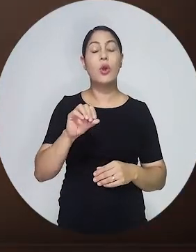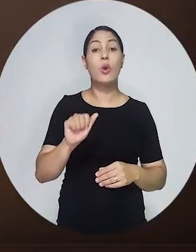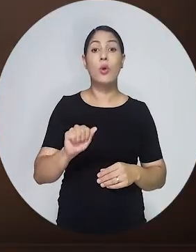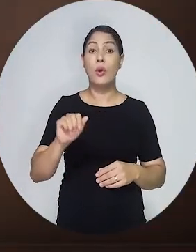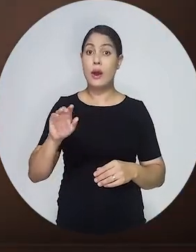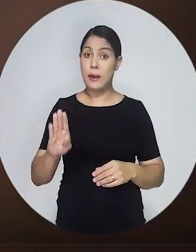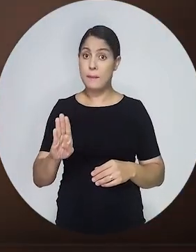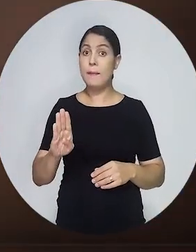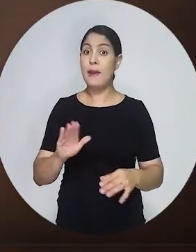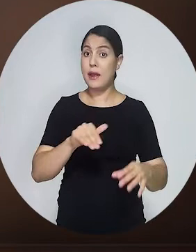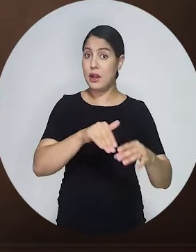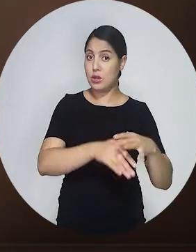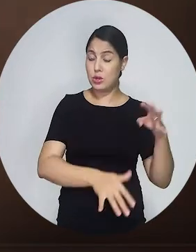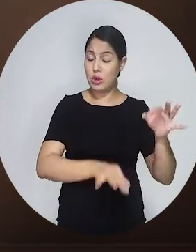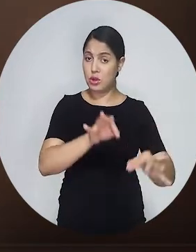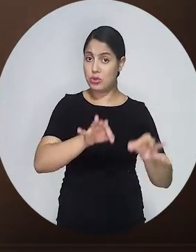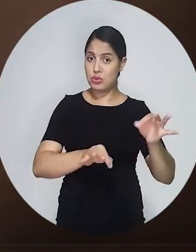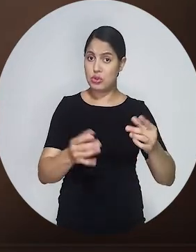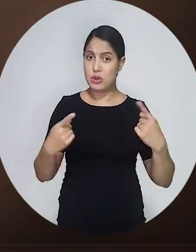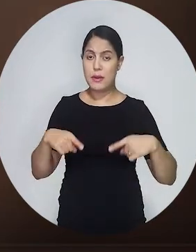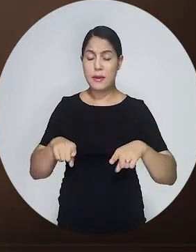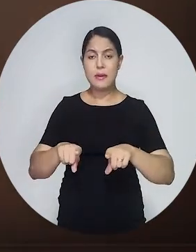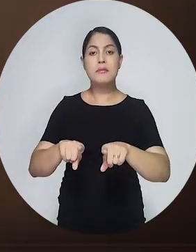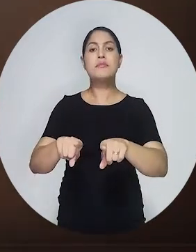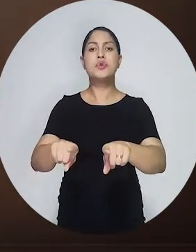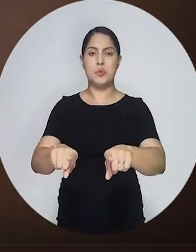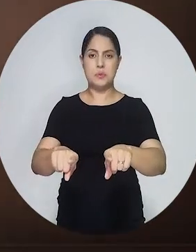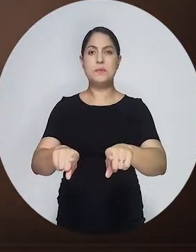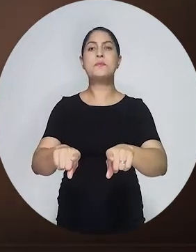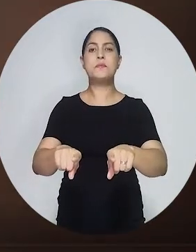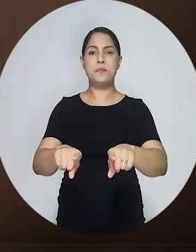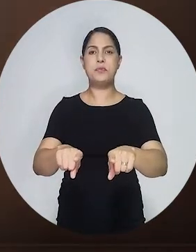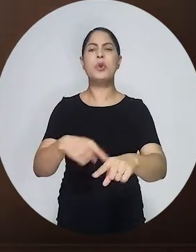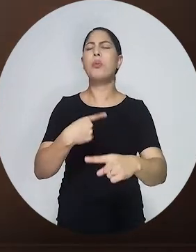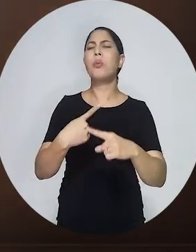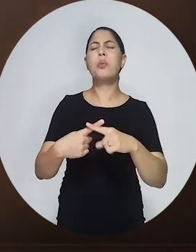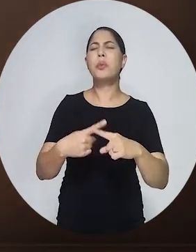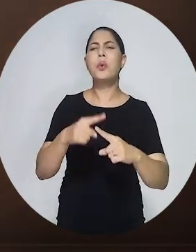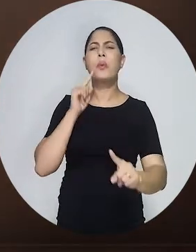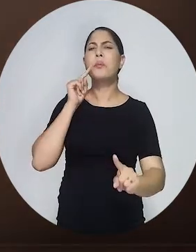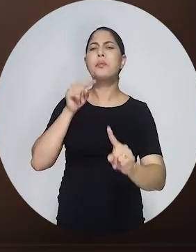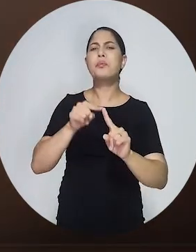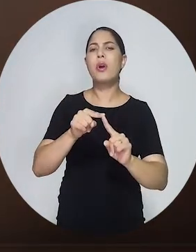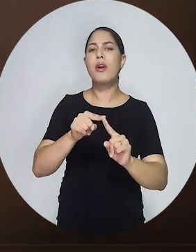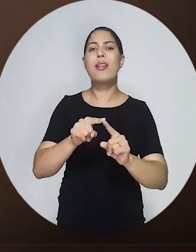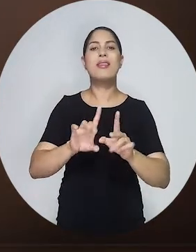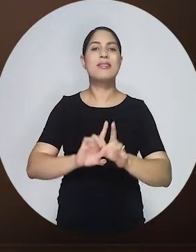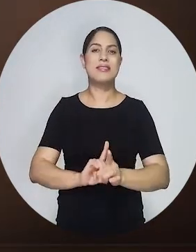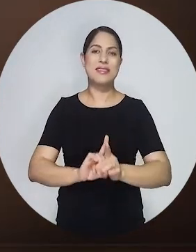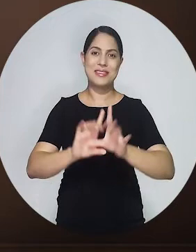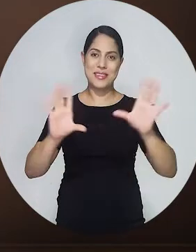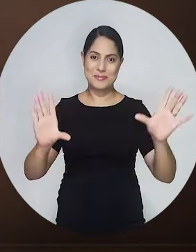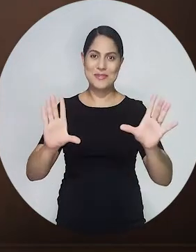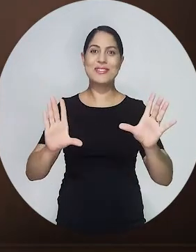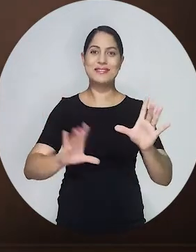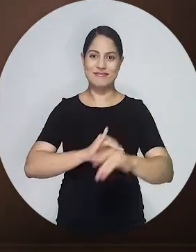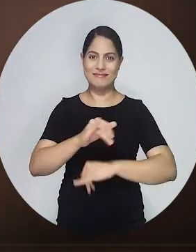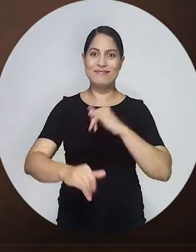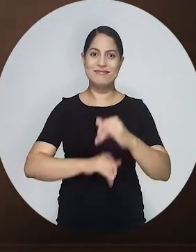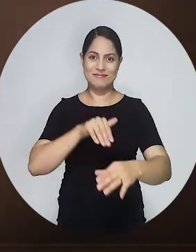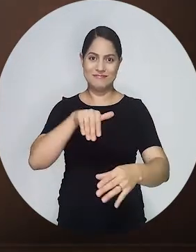OAB e a Justiça Eleitoral têm historicamente caminhado juntas. A defesa da democracia e do